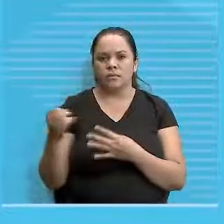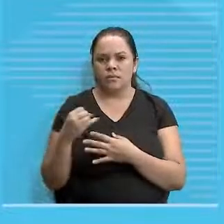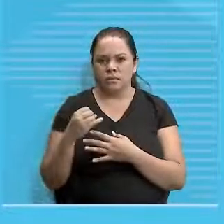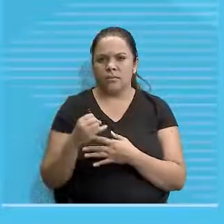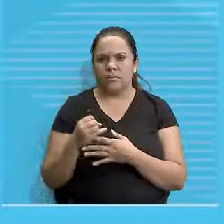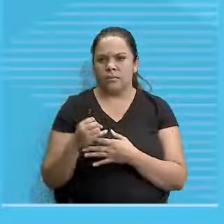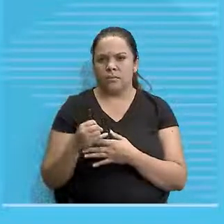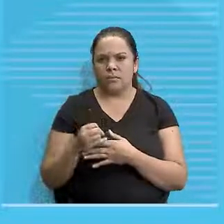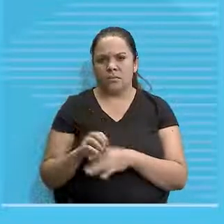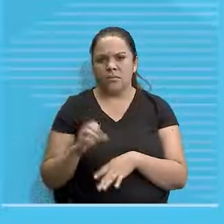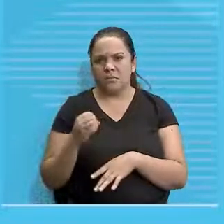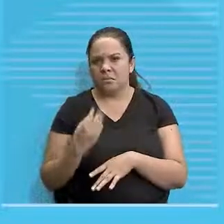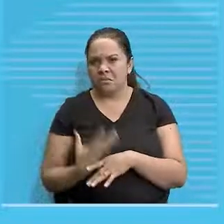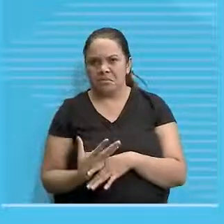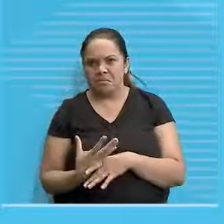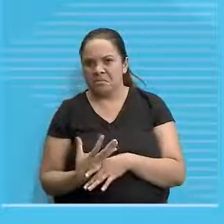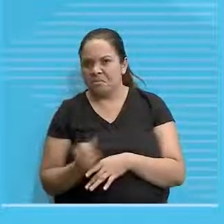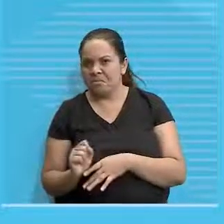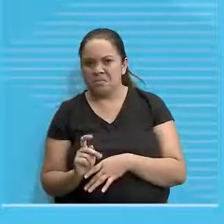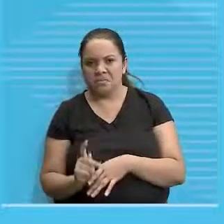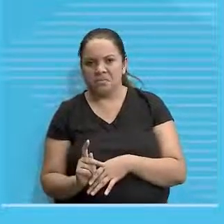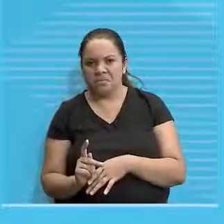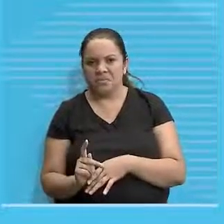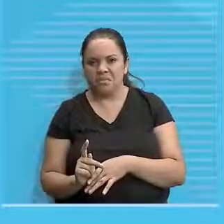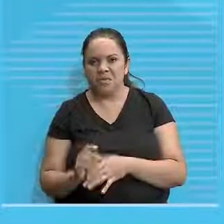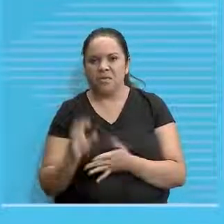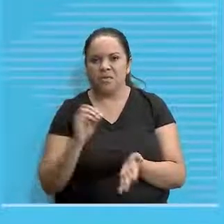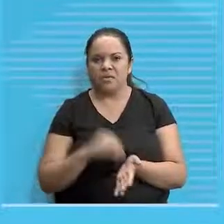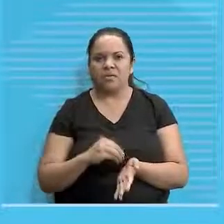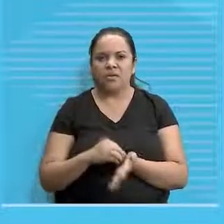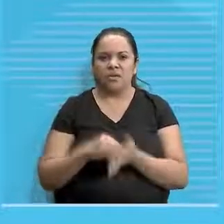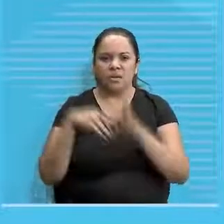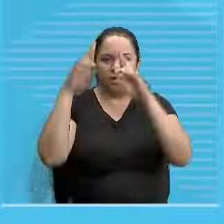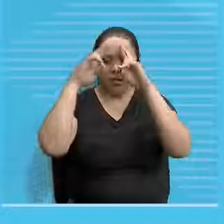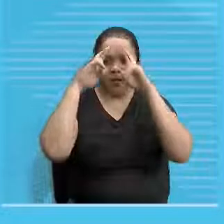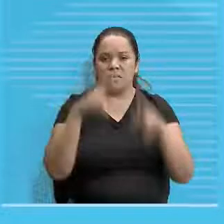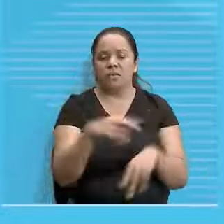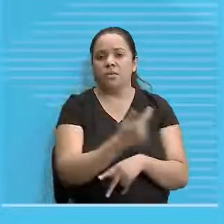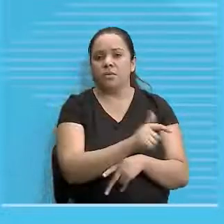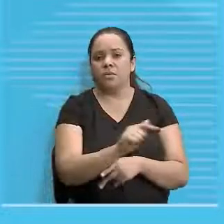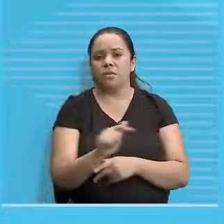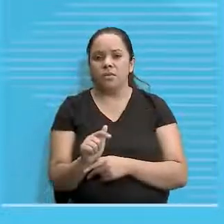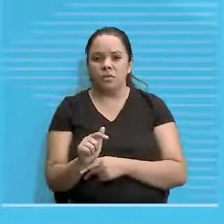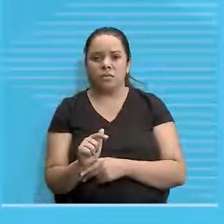o outro, aí eu vou aprender que ok, né? Eu ofender,